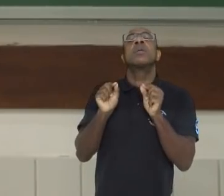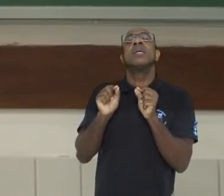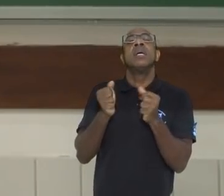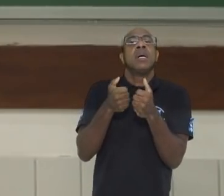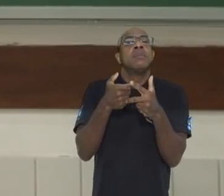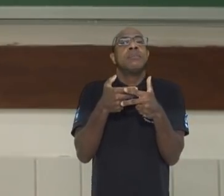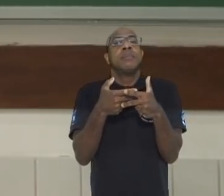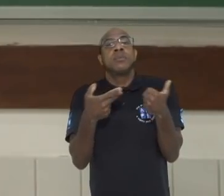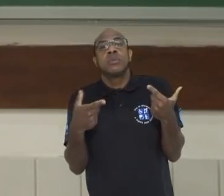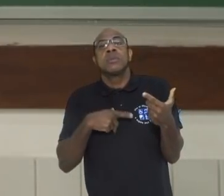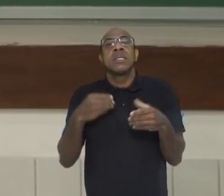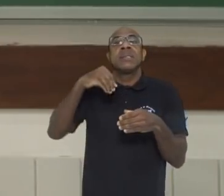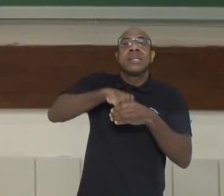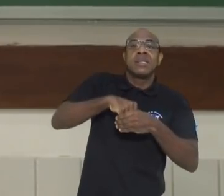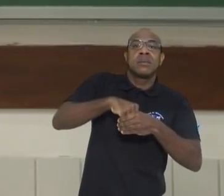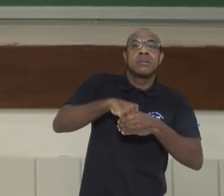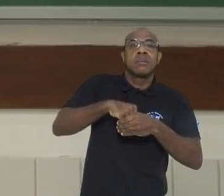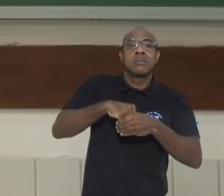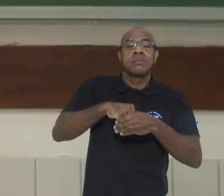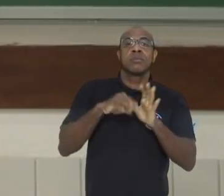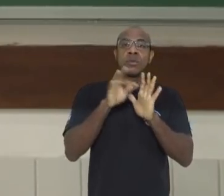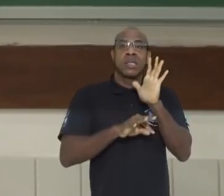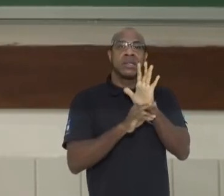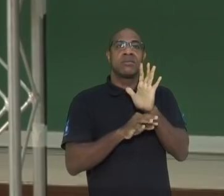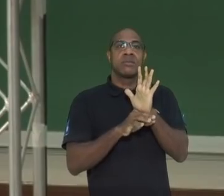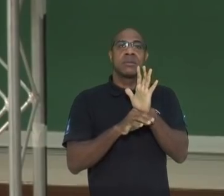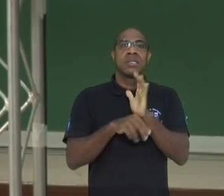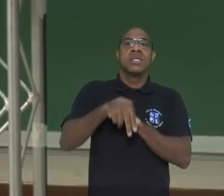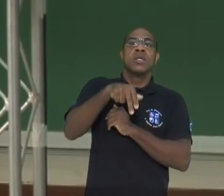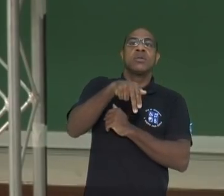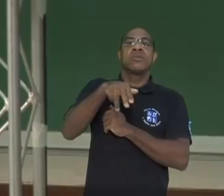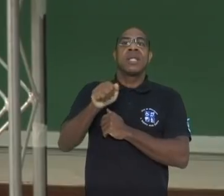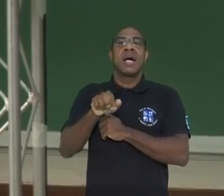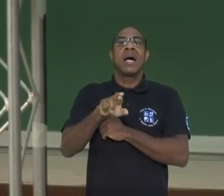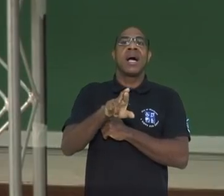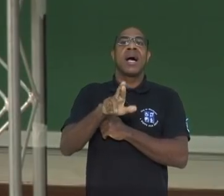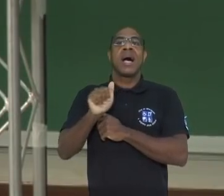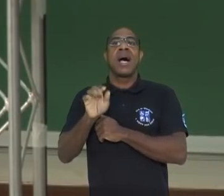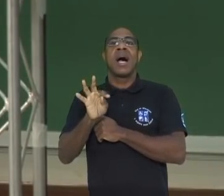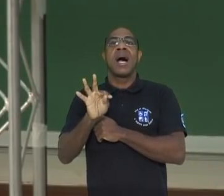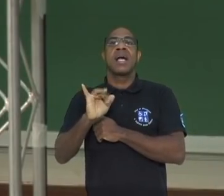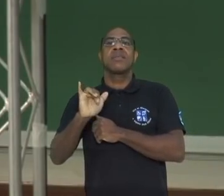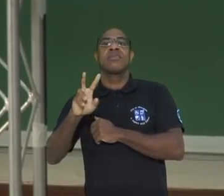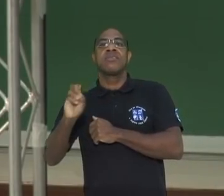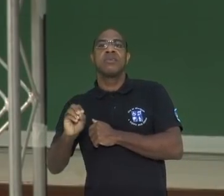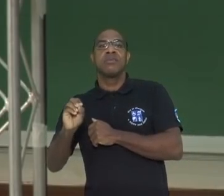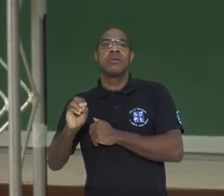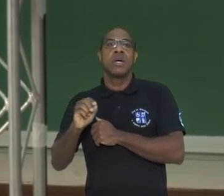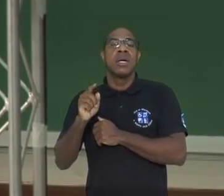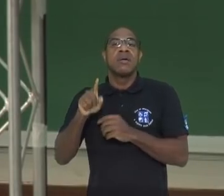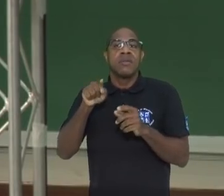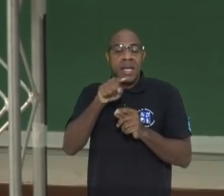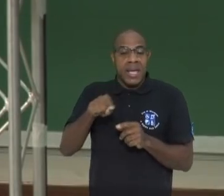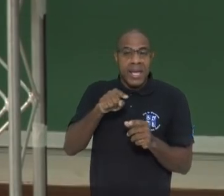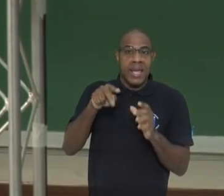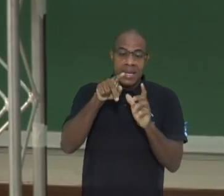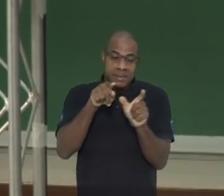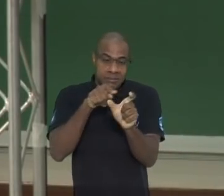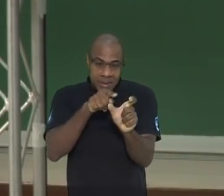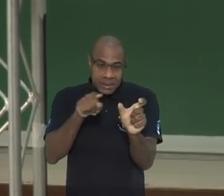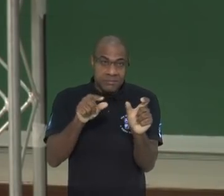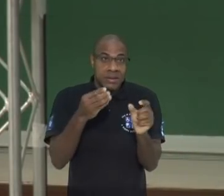elementos narrativos. Por quê? Porque são eles que vão trazer um entendimento